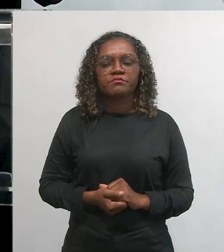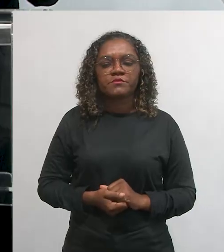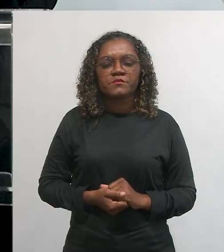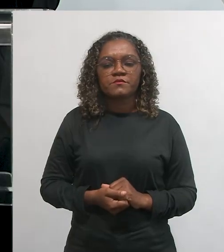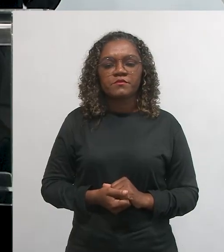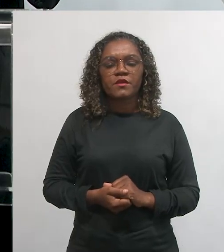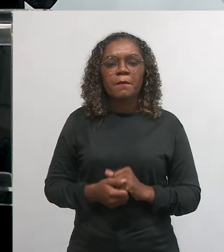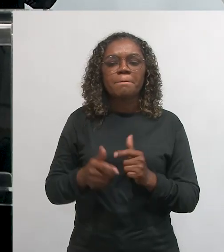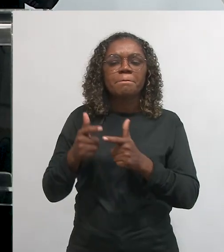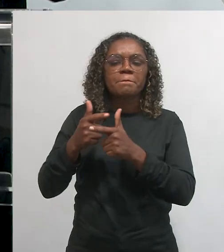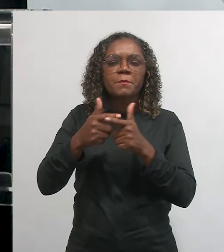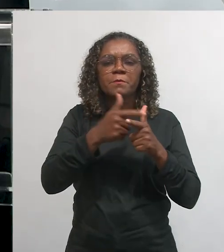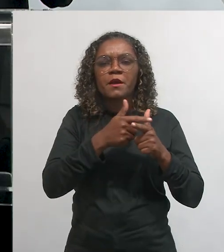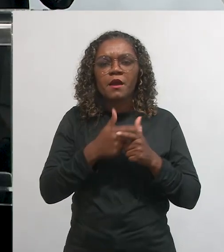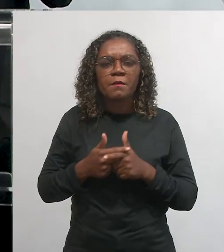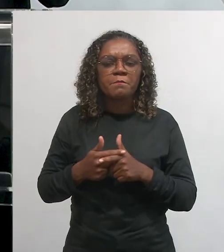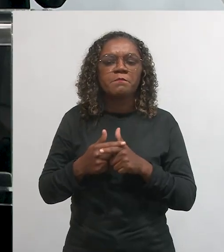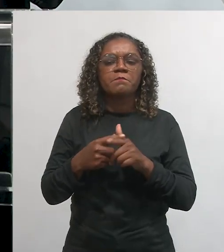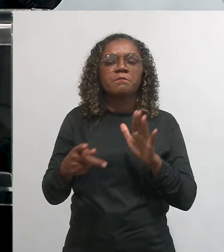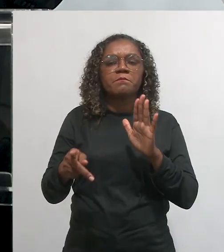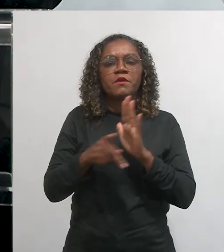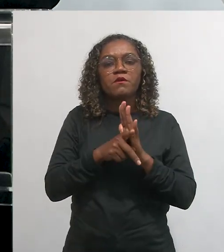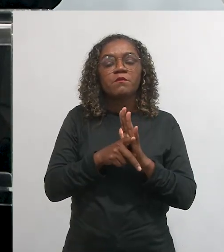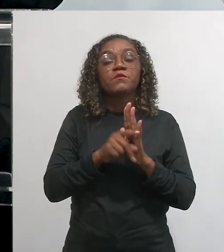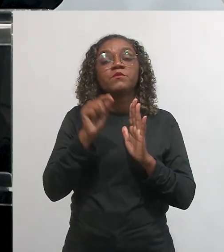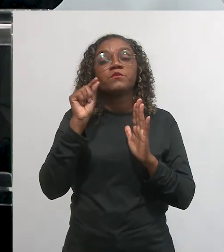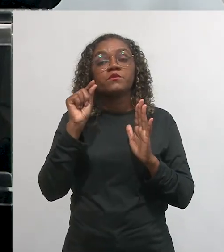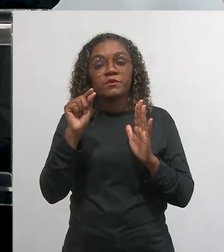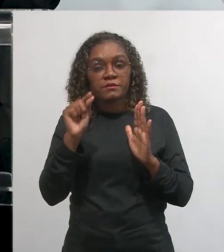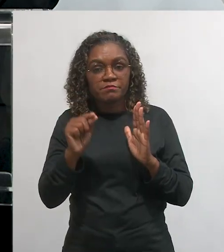aos problemas postos por conta dessa